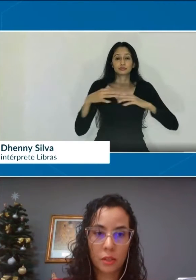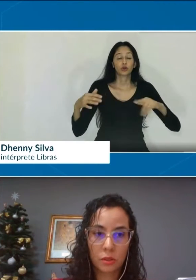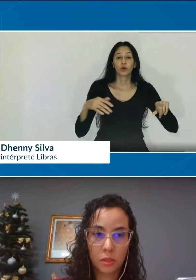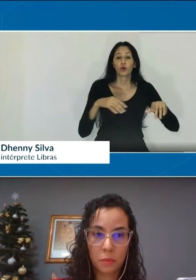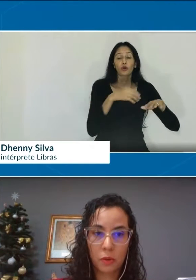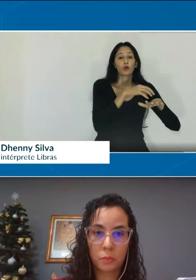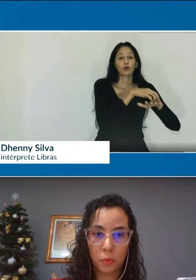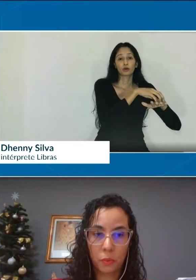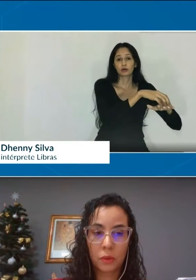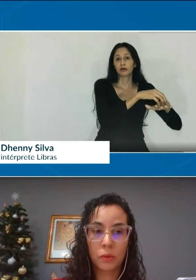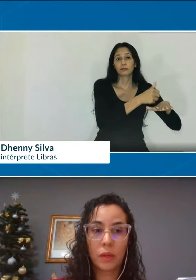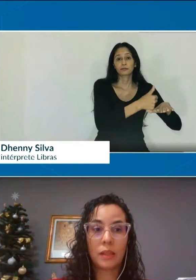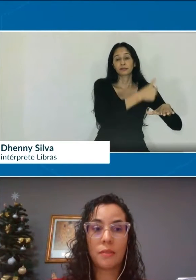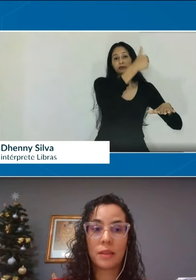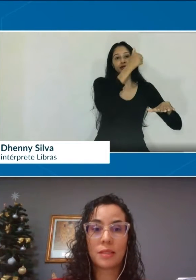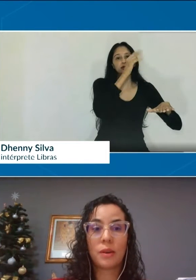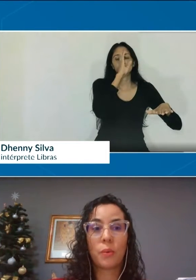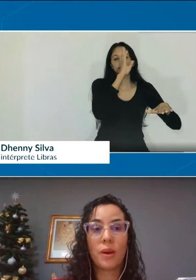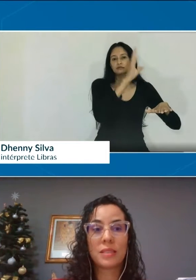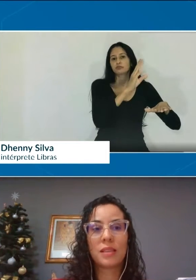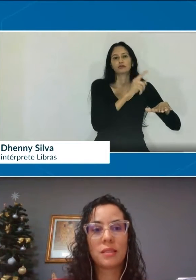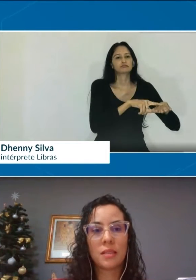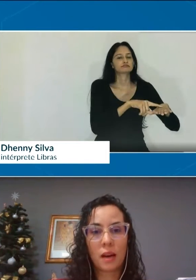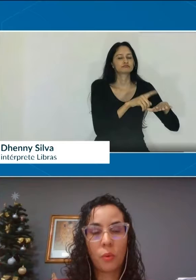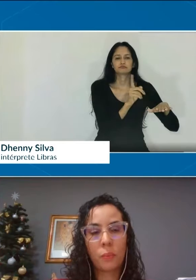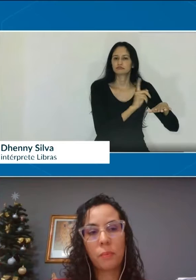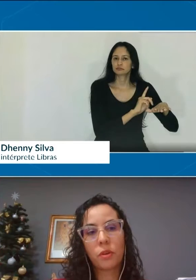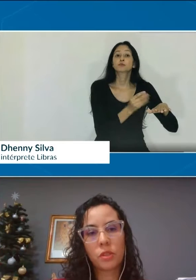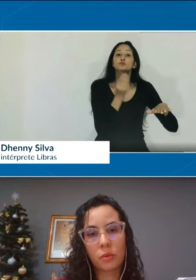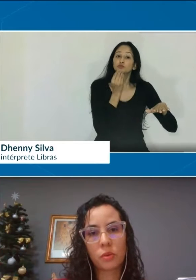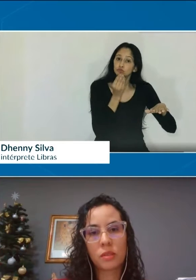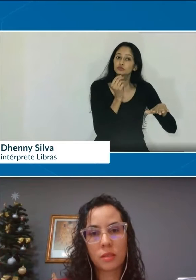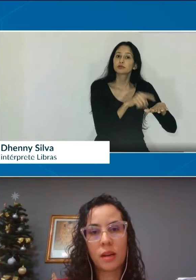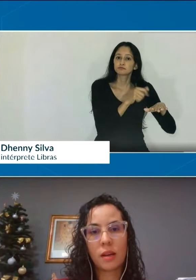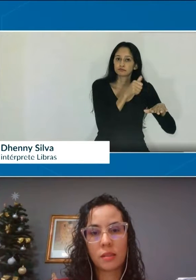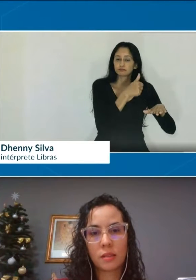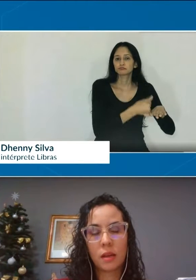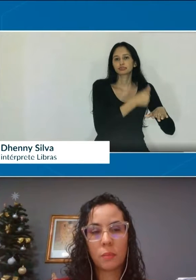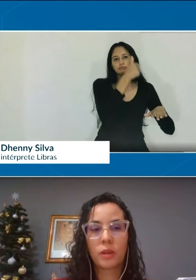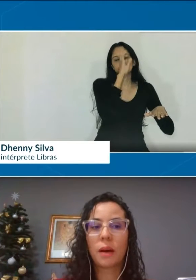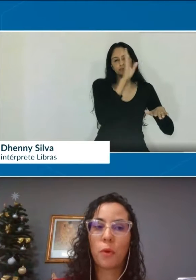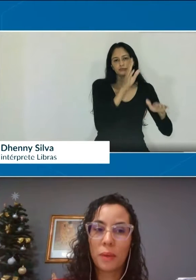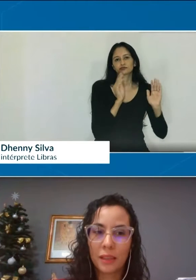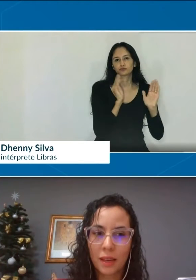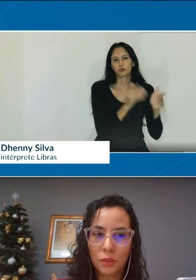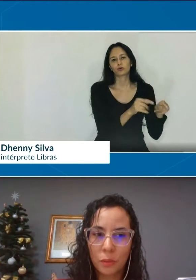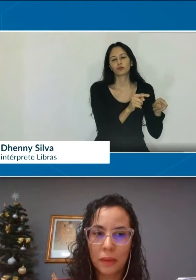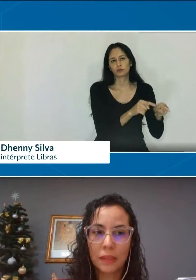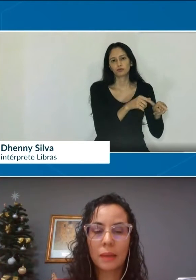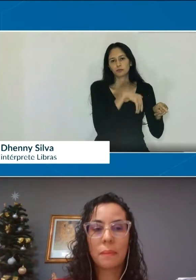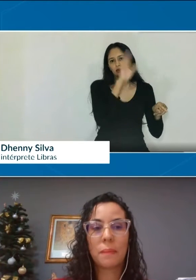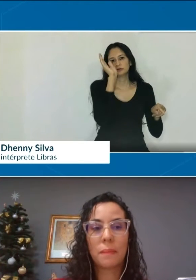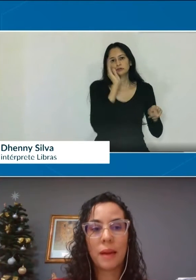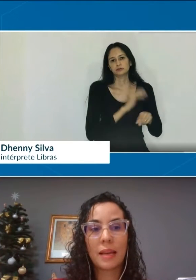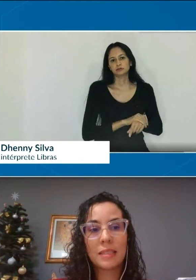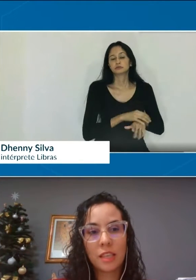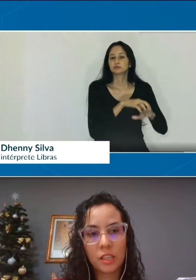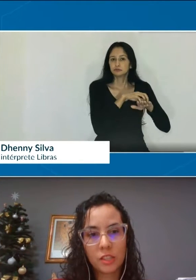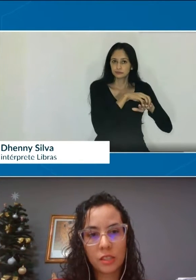dar prioridade ao transporte público deveria ser o essencial, o primordial em todas as cidades, porque a mobilidade